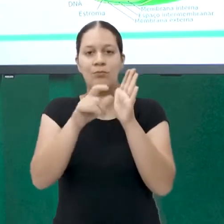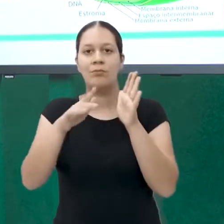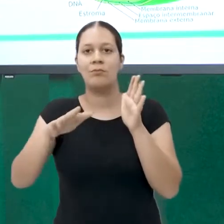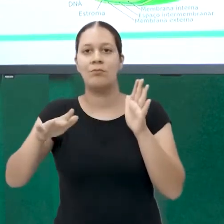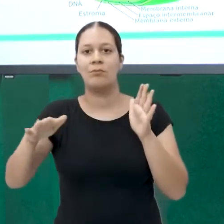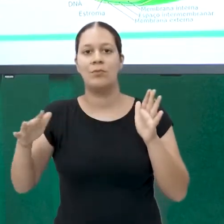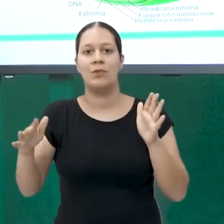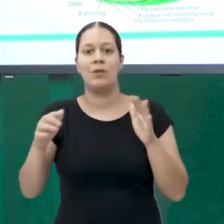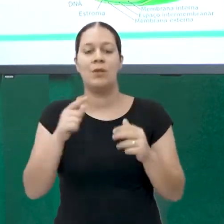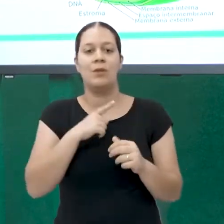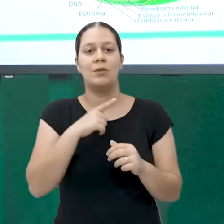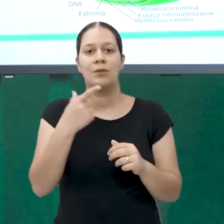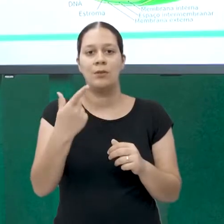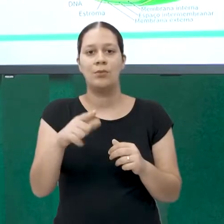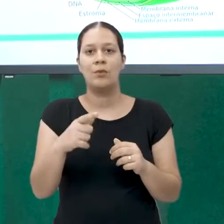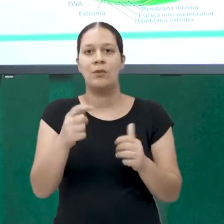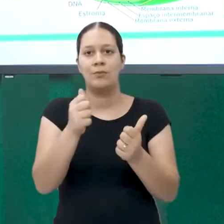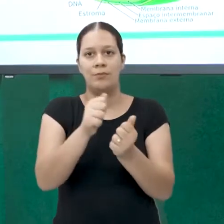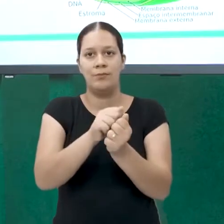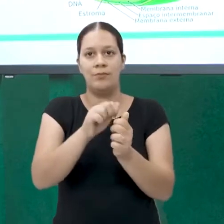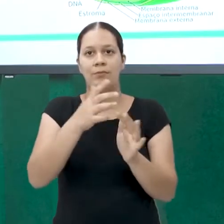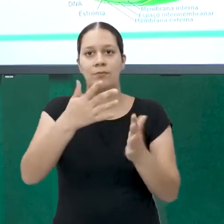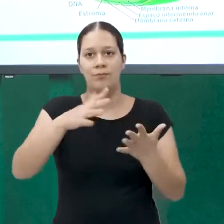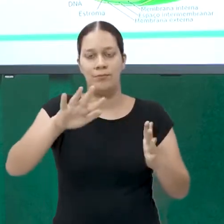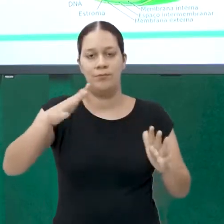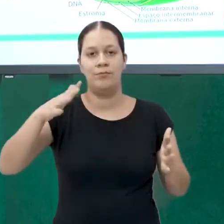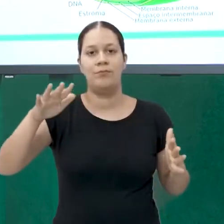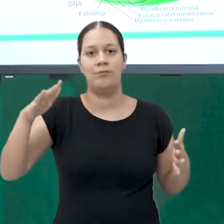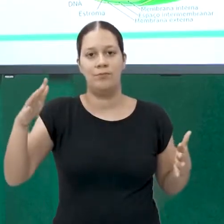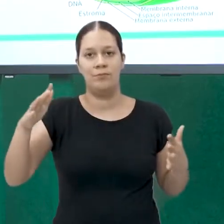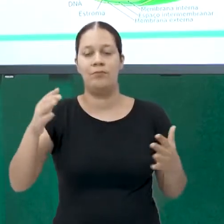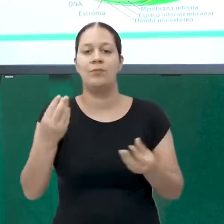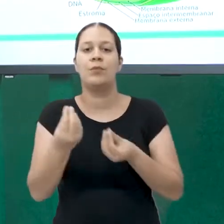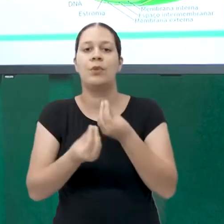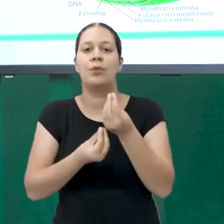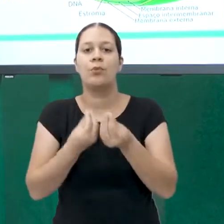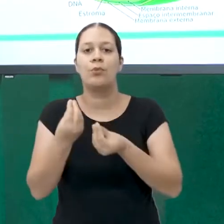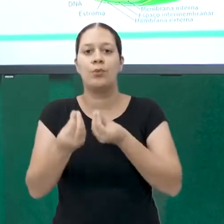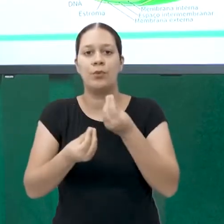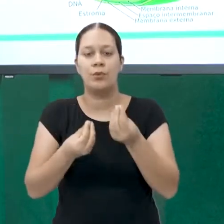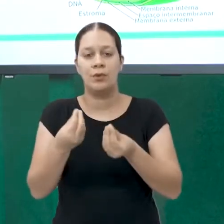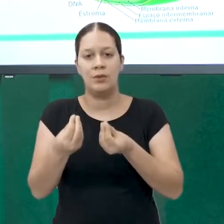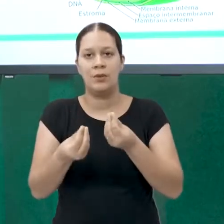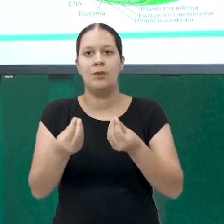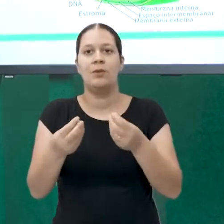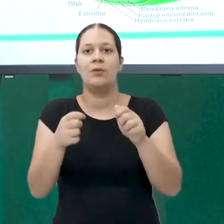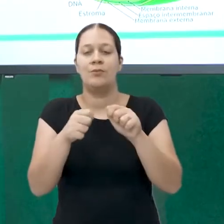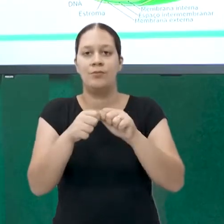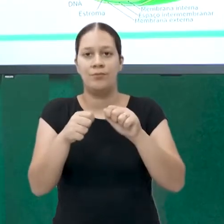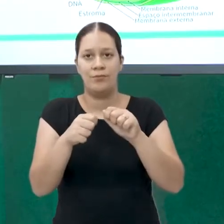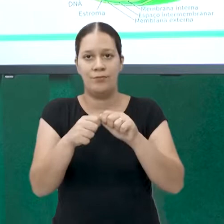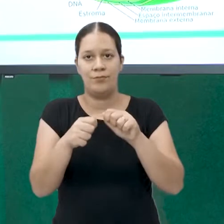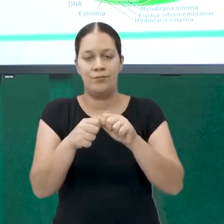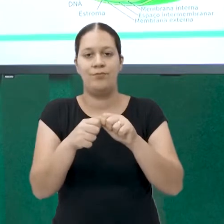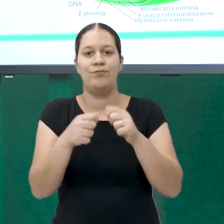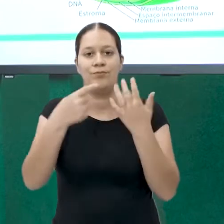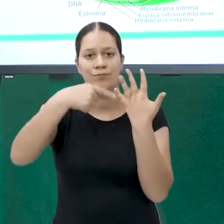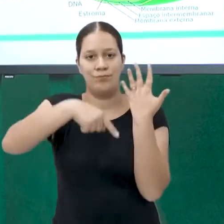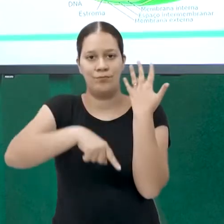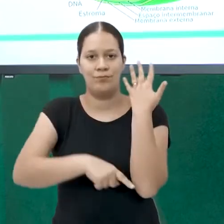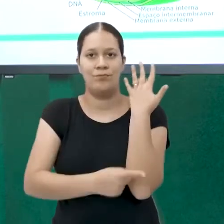você não tem absorção dessa energia luminosa. Se você não tem energia luminosa, você não tem a produção,